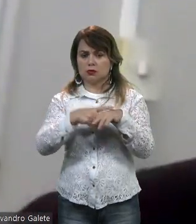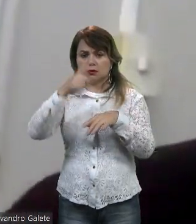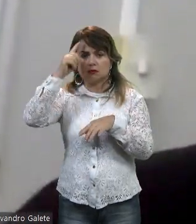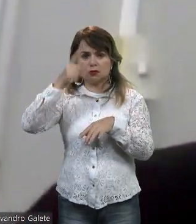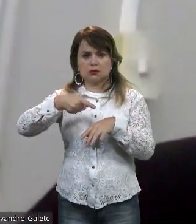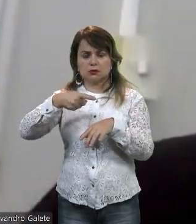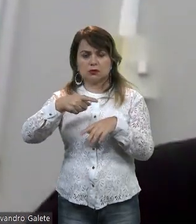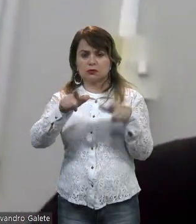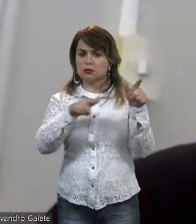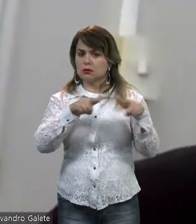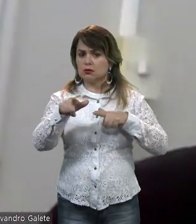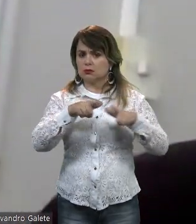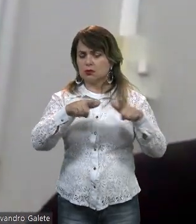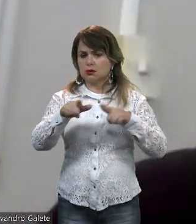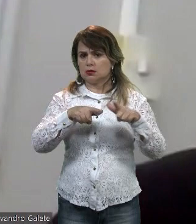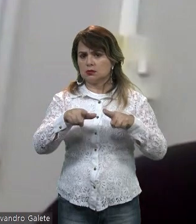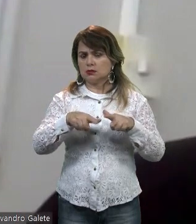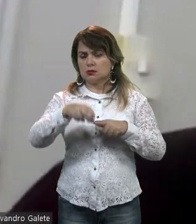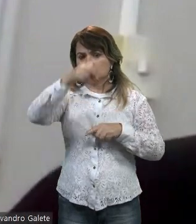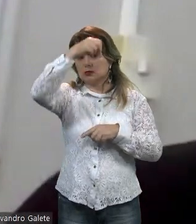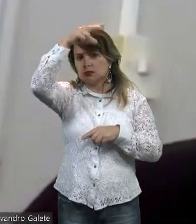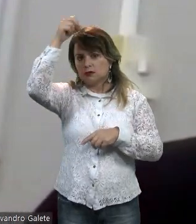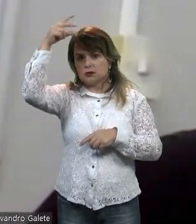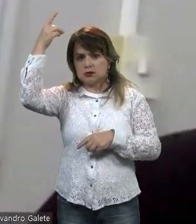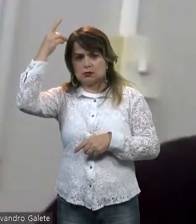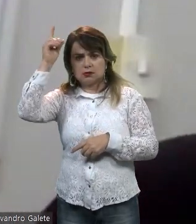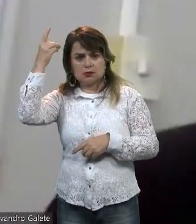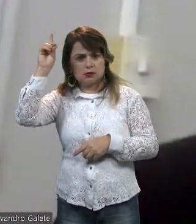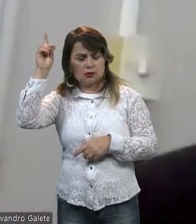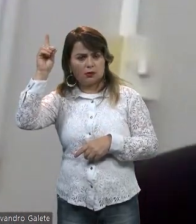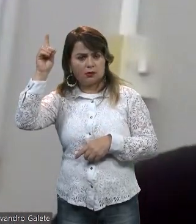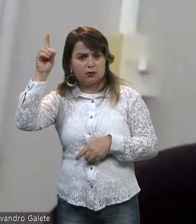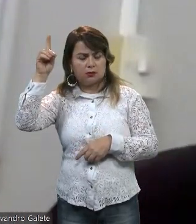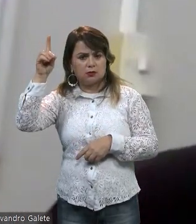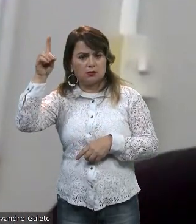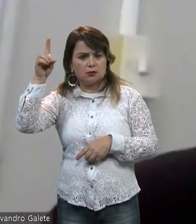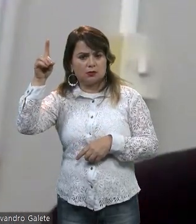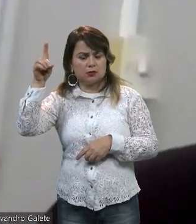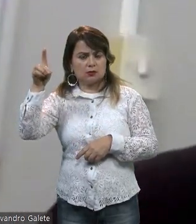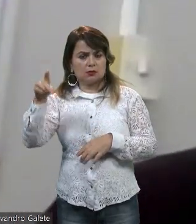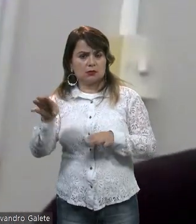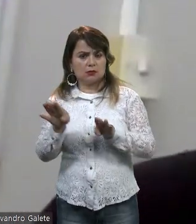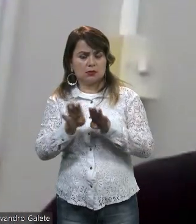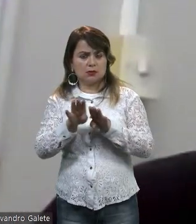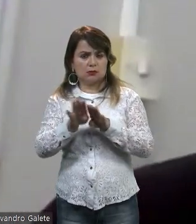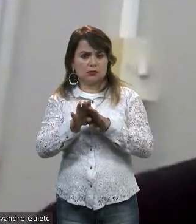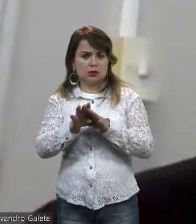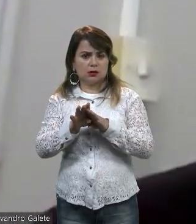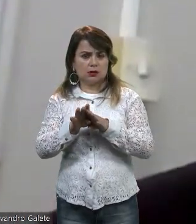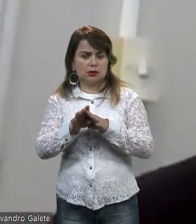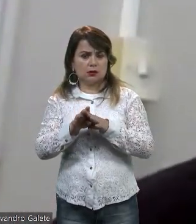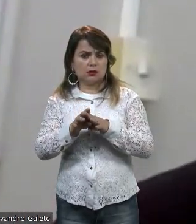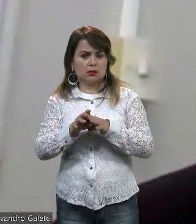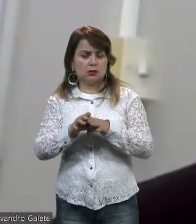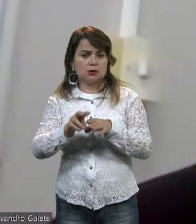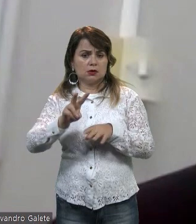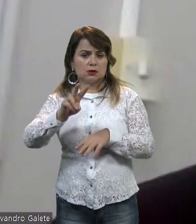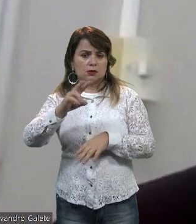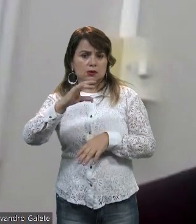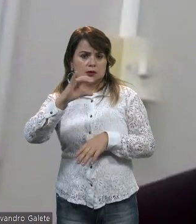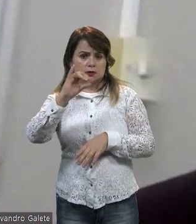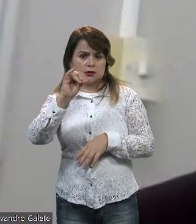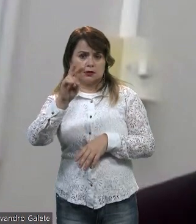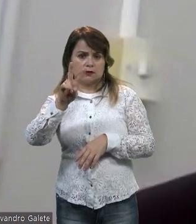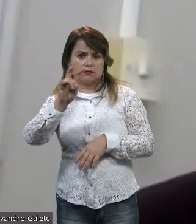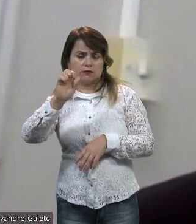serviço pelo nosso prefeito municipal e também pela Defesa Civil, há uns 15 dias atrás,